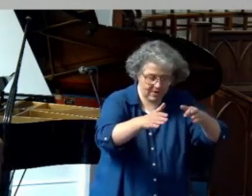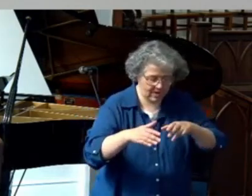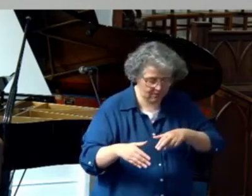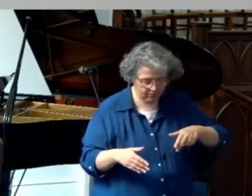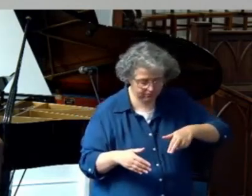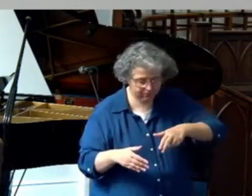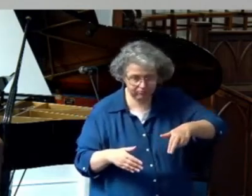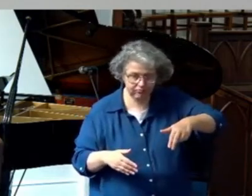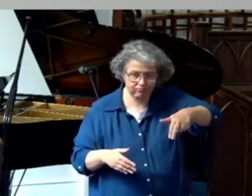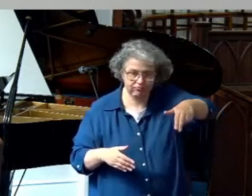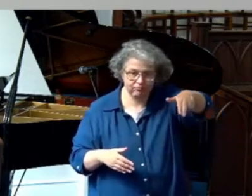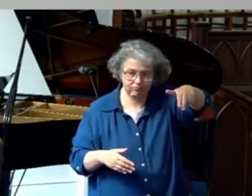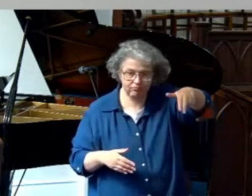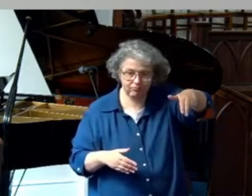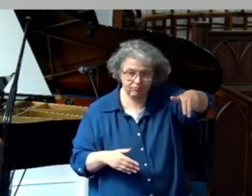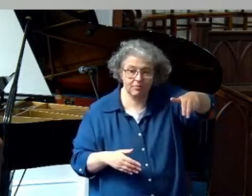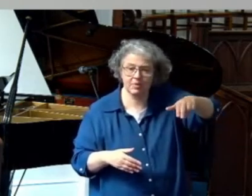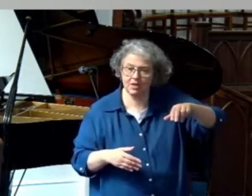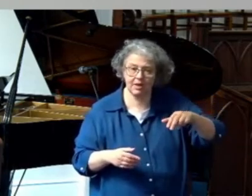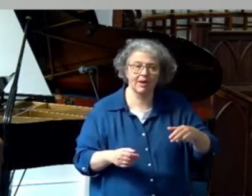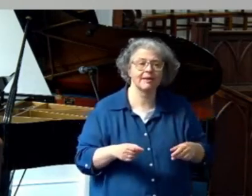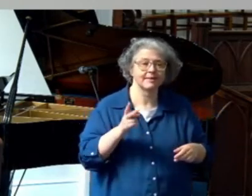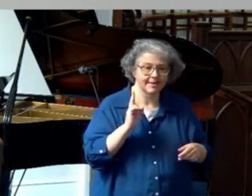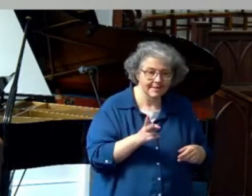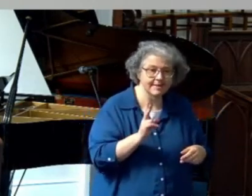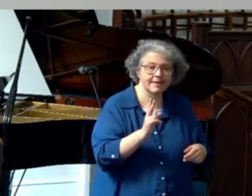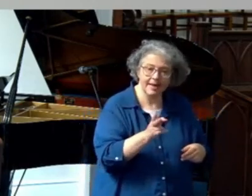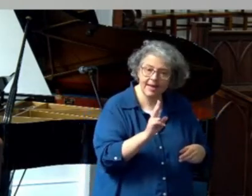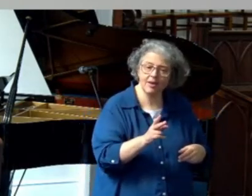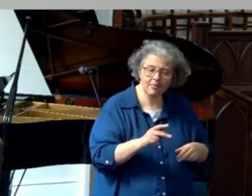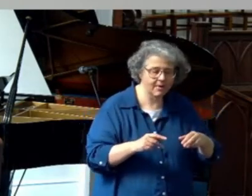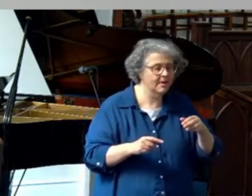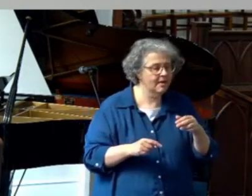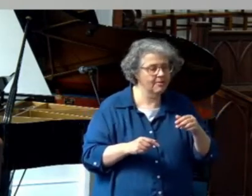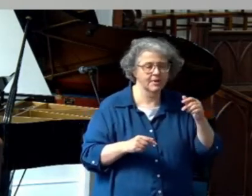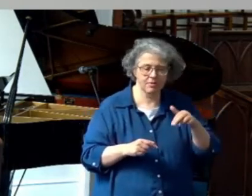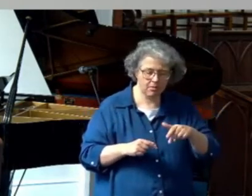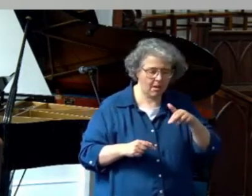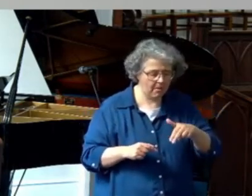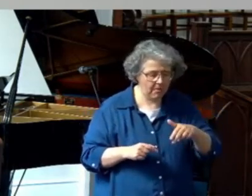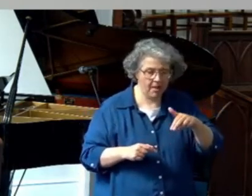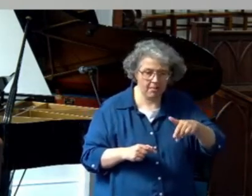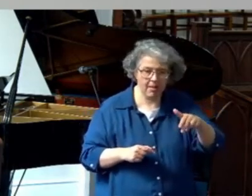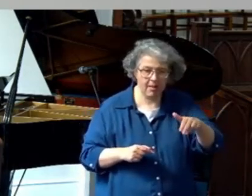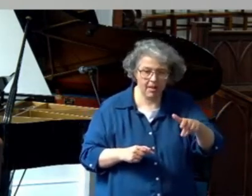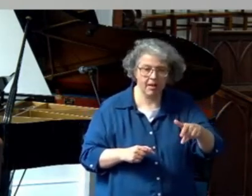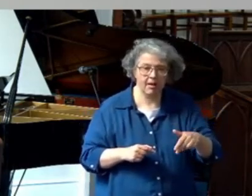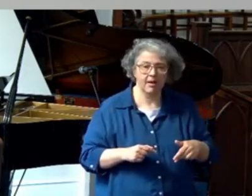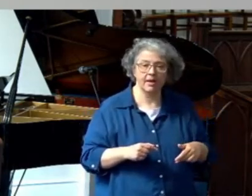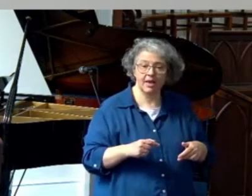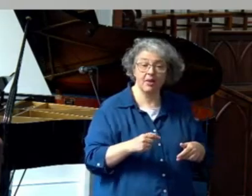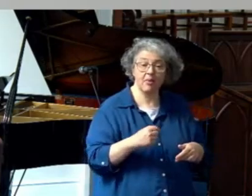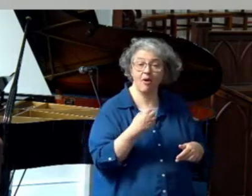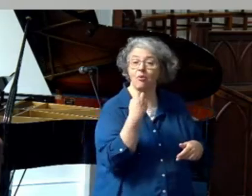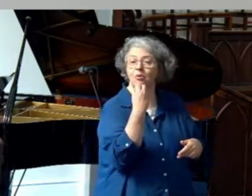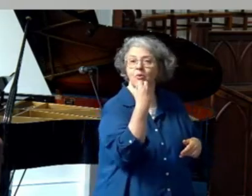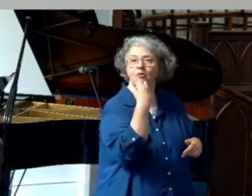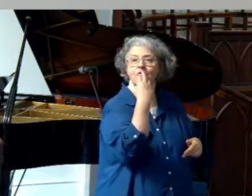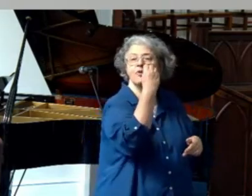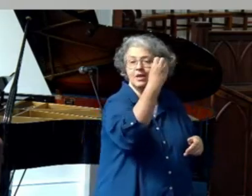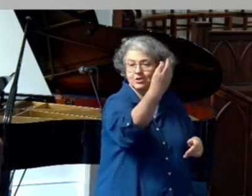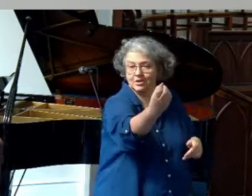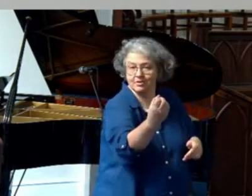Ninguém tira este andante, este peregrino da sua peregrinação. E ninguém fecha os seus olhos porque ele